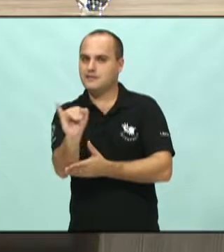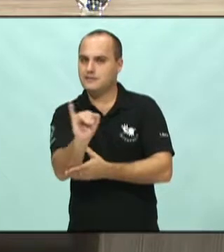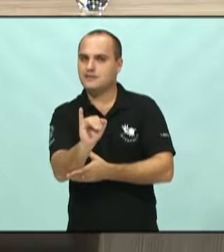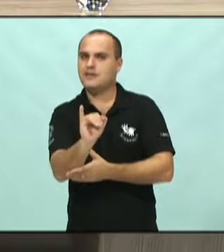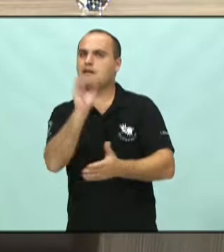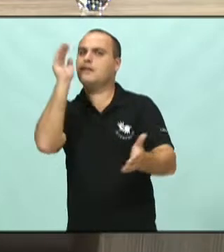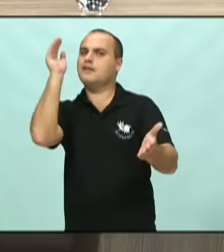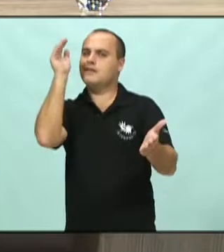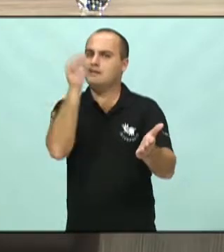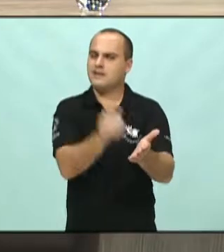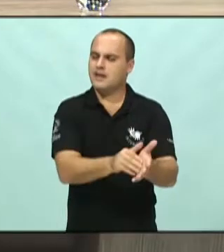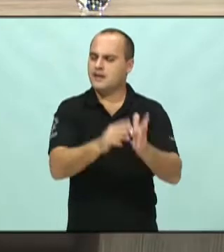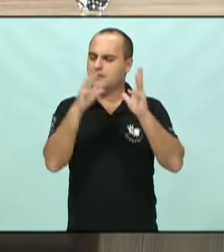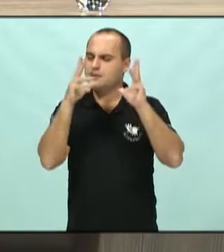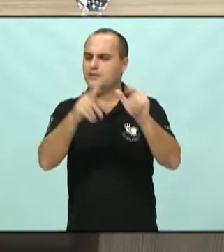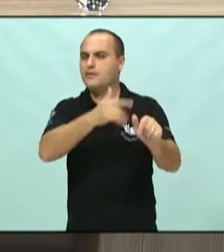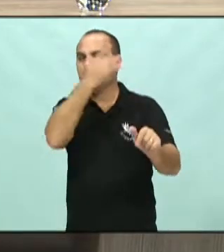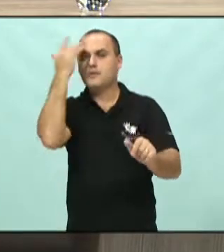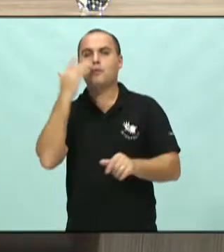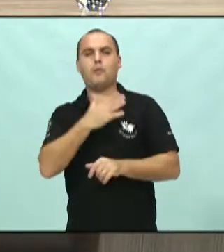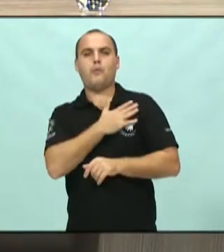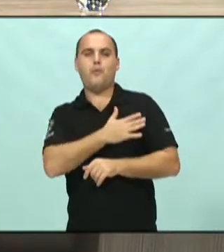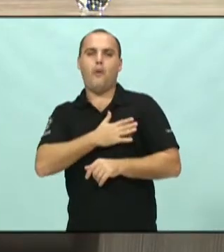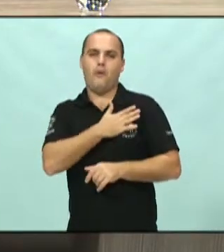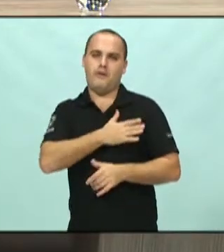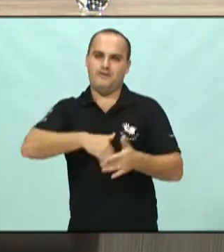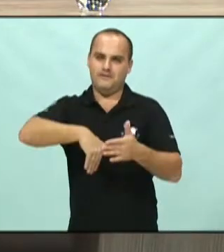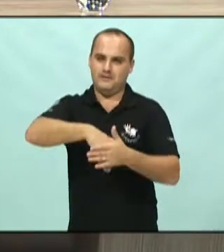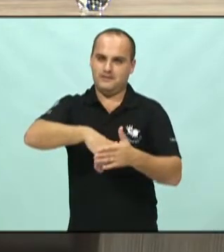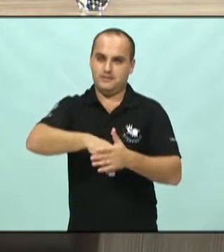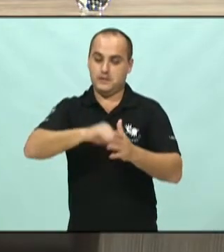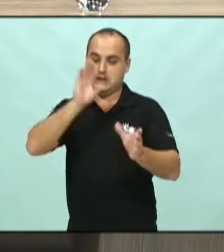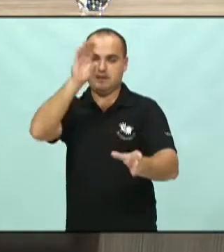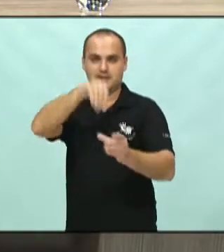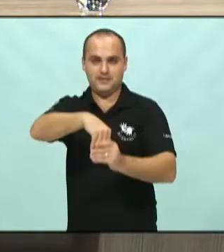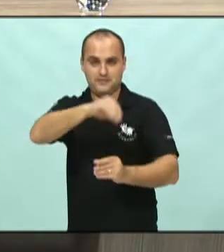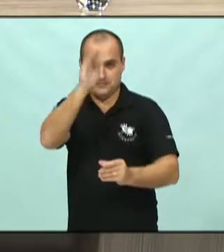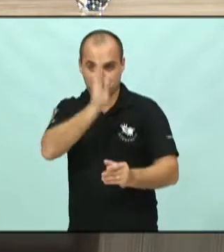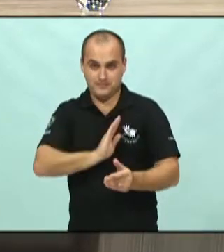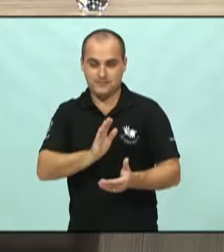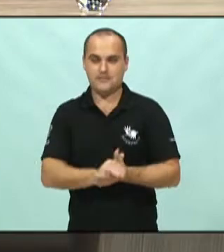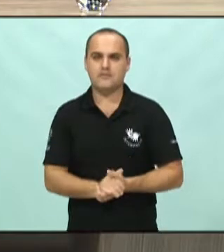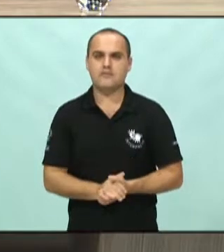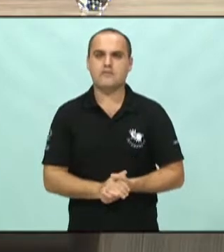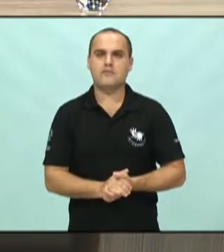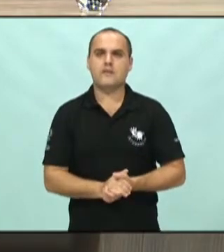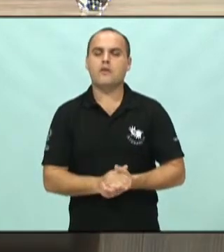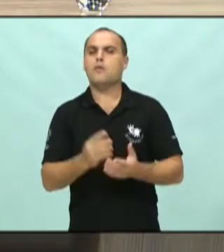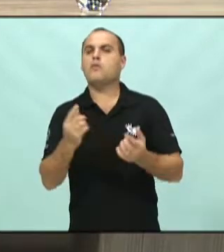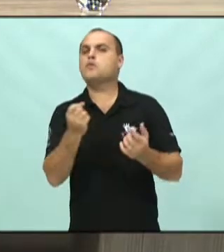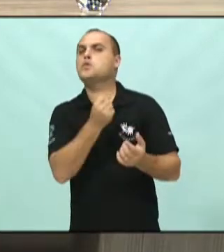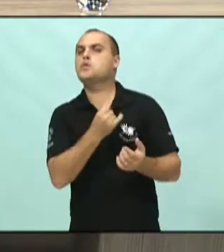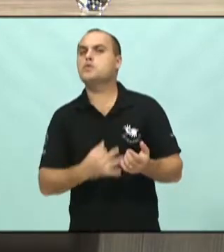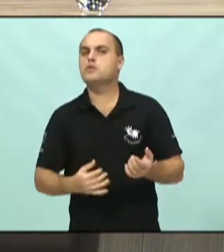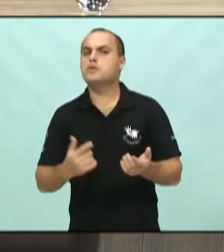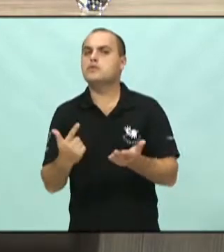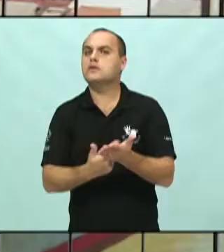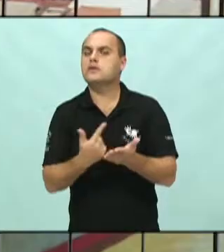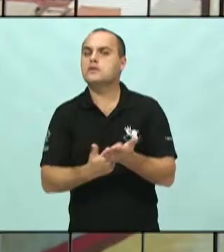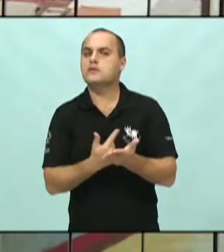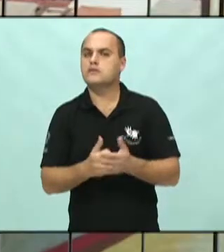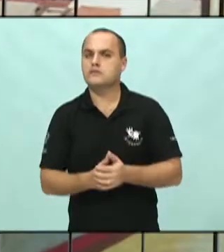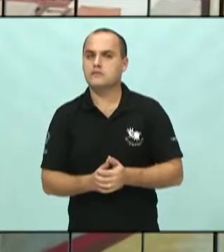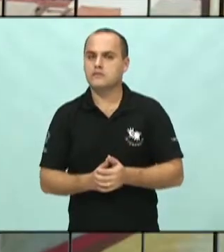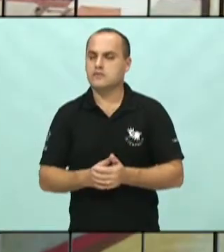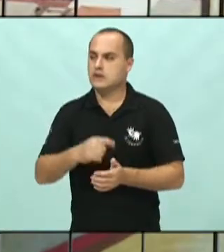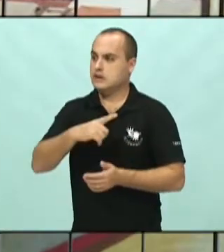chegue a todos aqueles que gostam de futebol em todo o Brasil. Qual foi a tiragem dessa primeira edição, Fernando? A